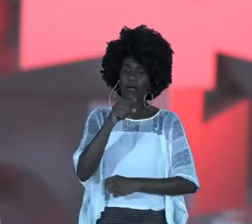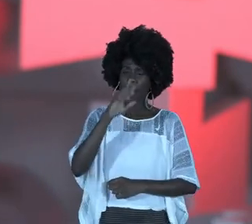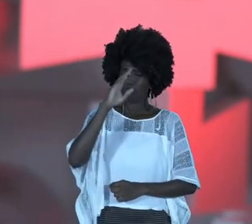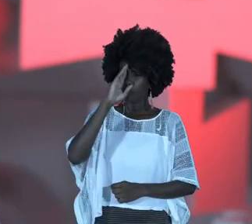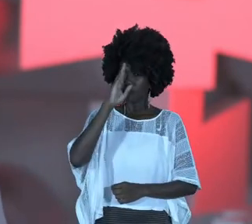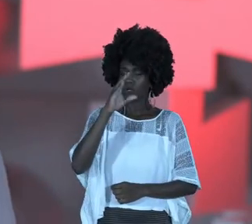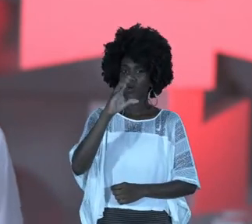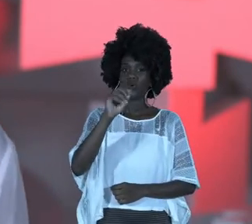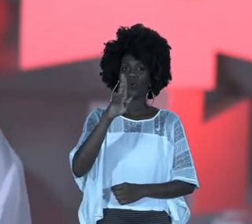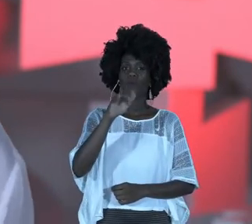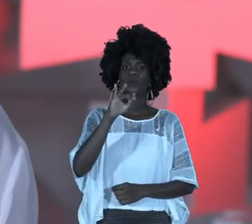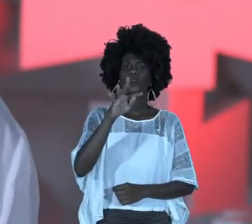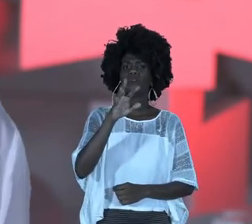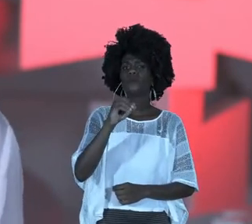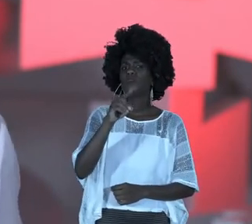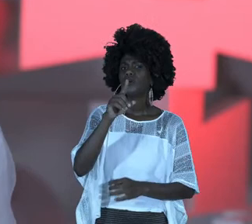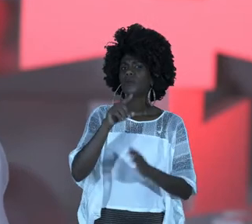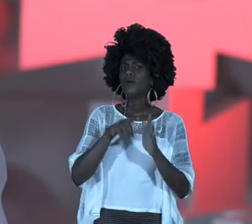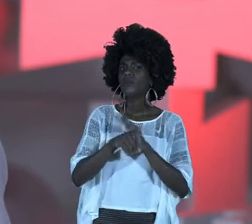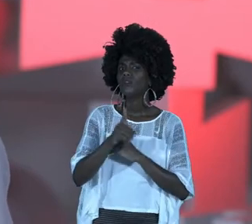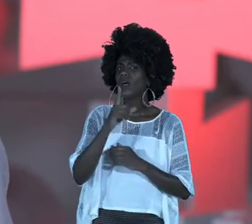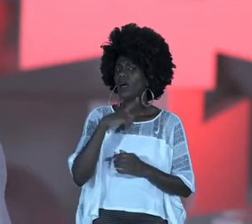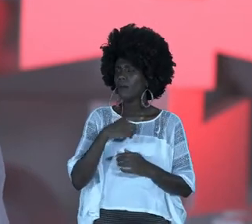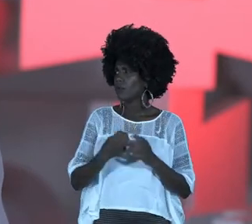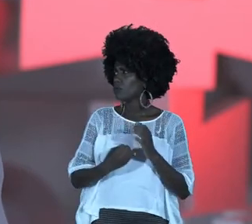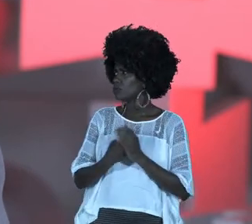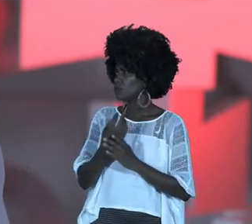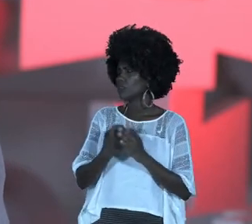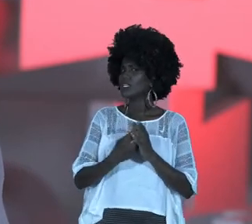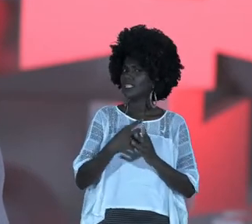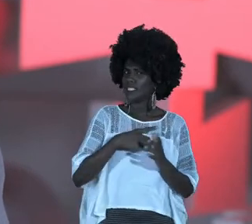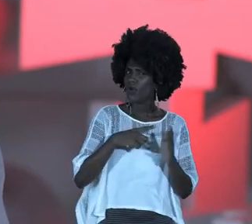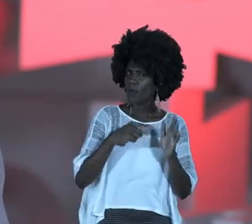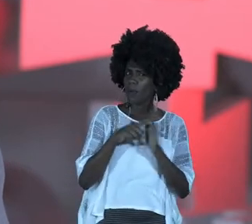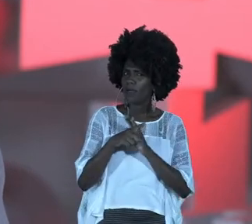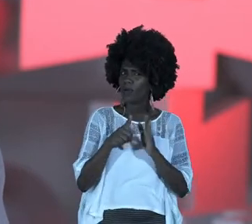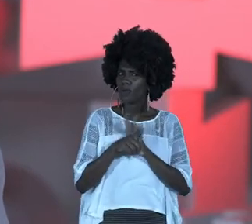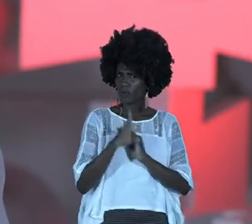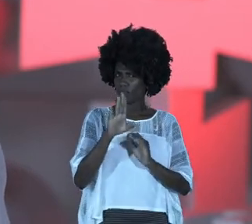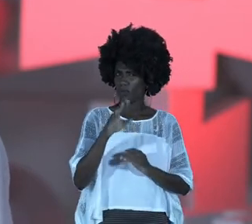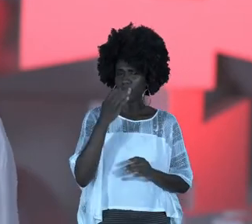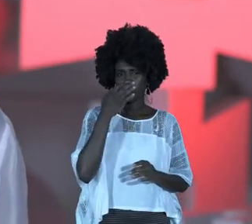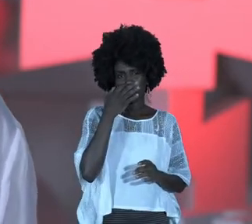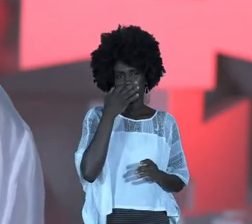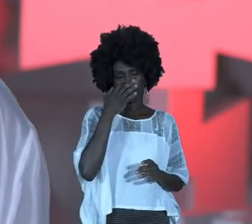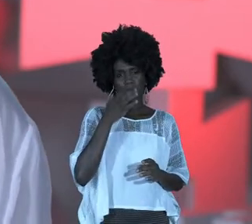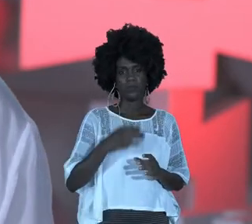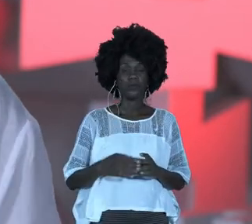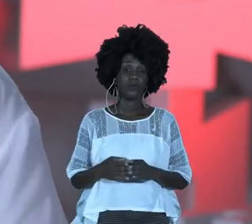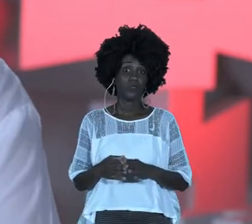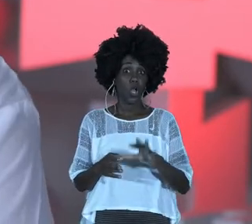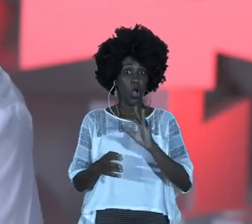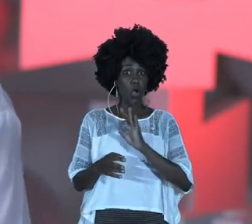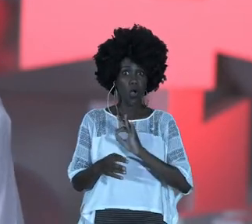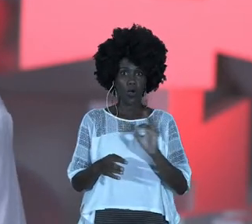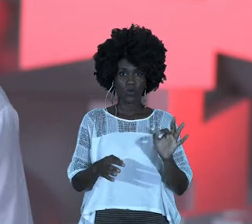dar uma paradinha para perguntar à produção se existe alguma pergunta. Tá,